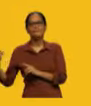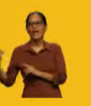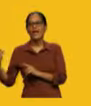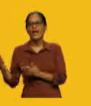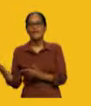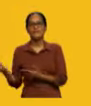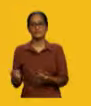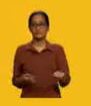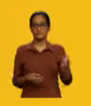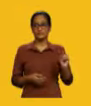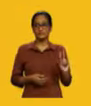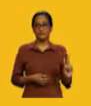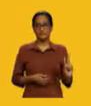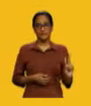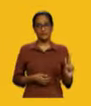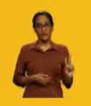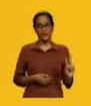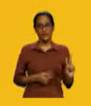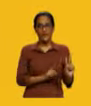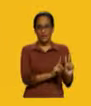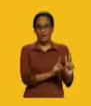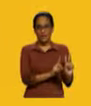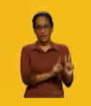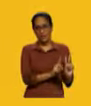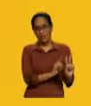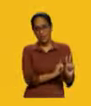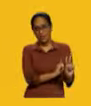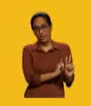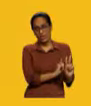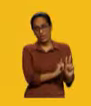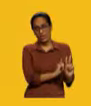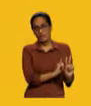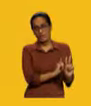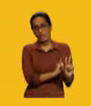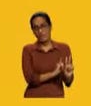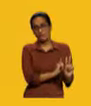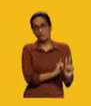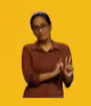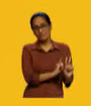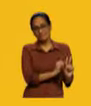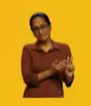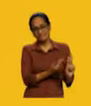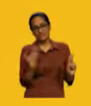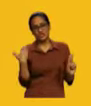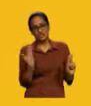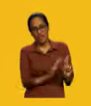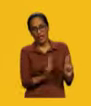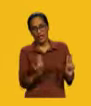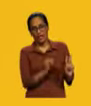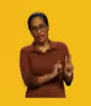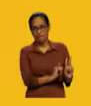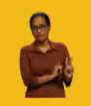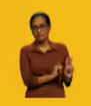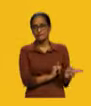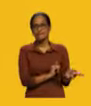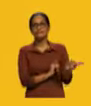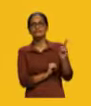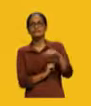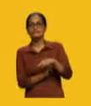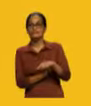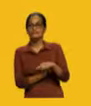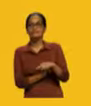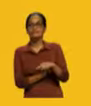tenho V e o I, que está à direita, é menor do que V. Então, vamos lá. É o V